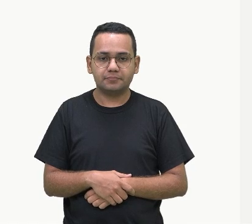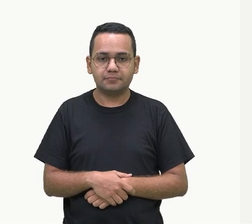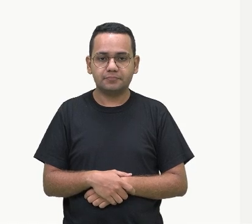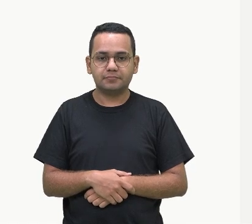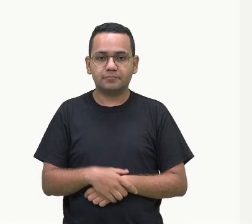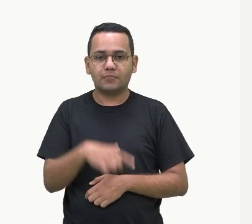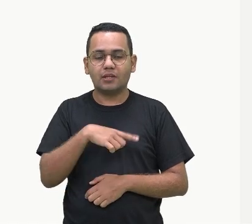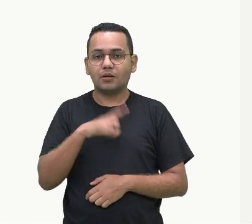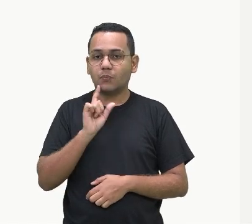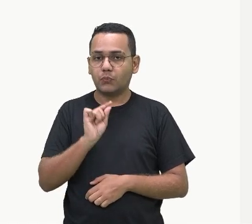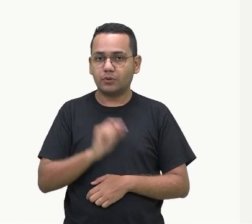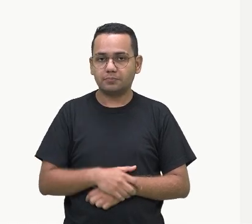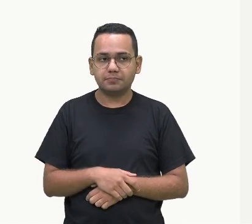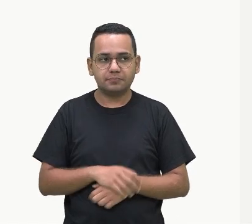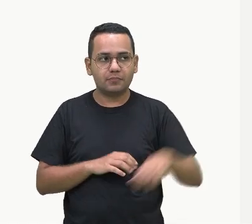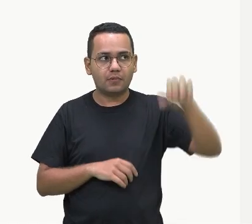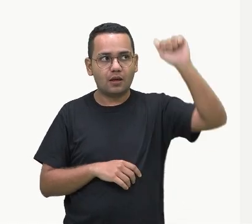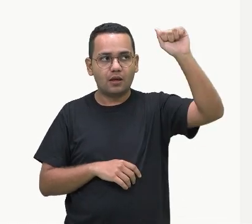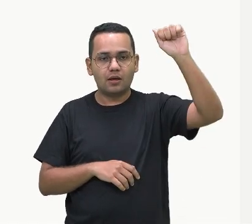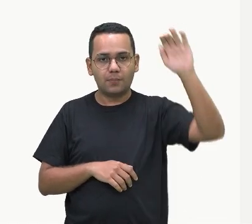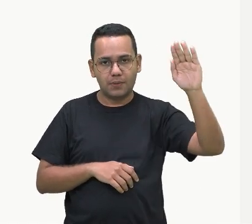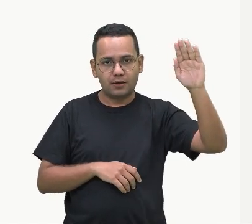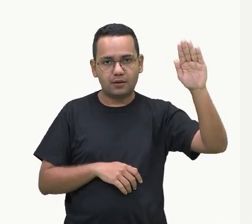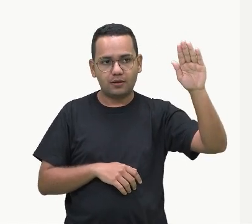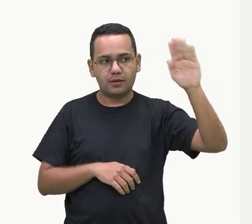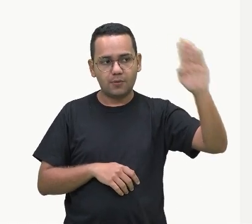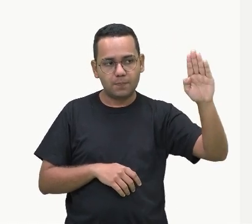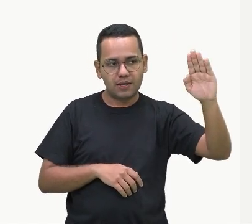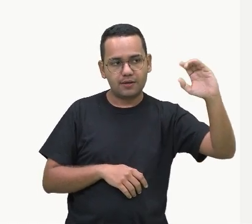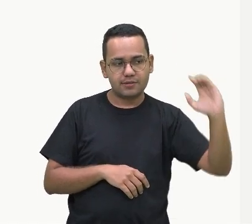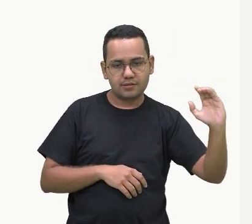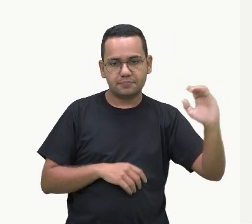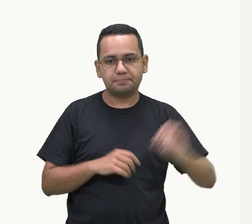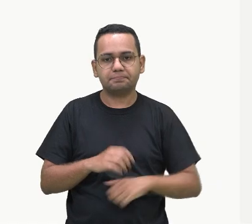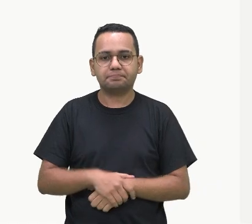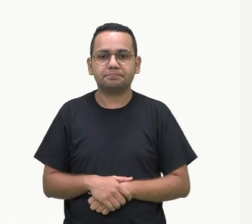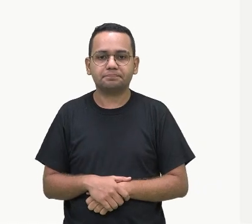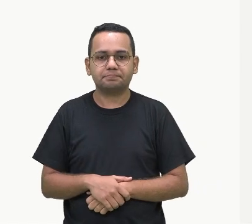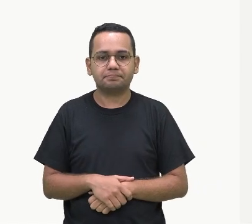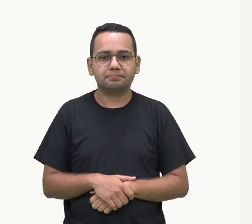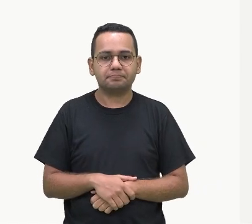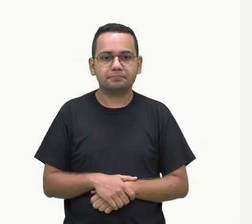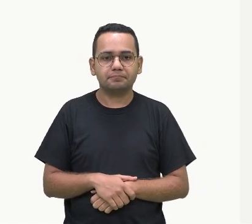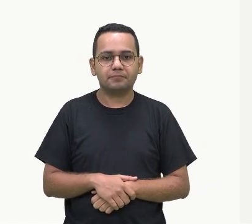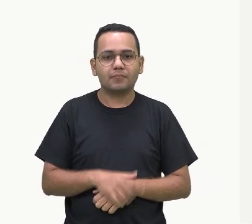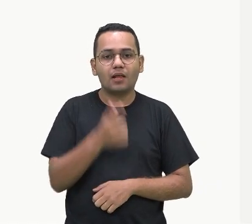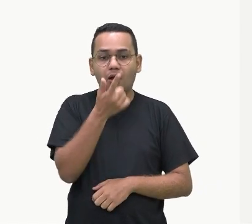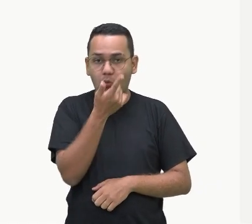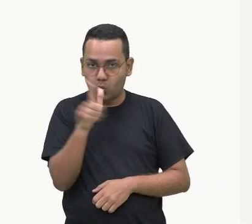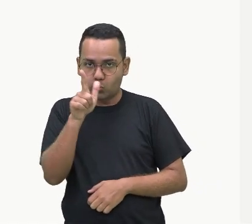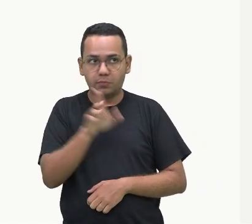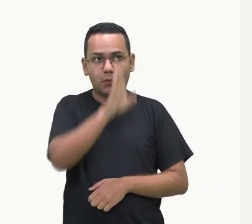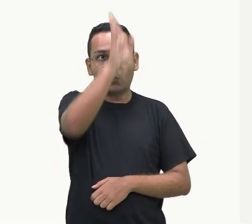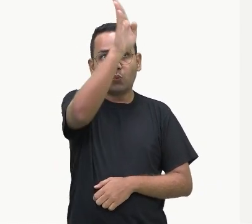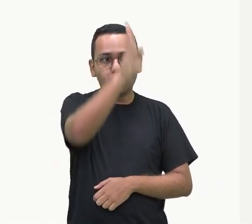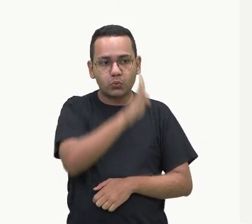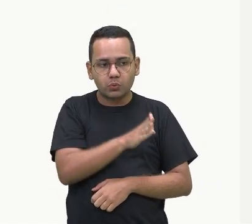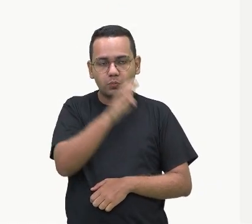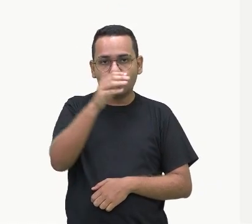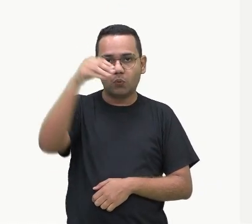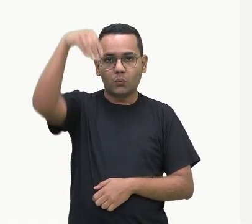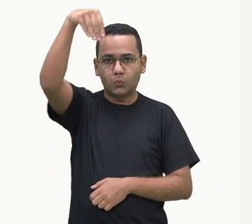segmentos AB e BC. E na reta transversal M,